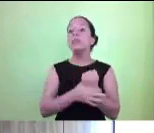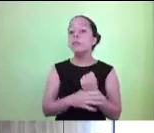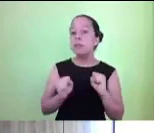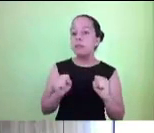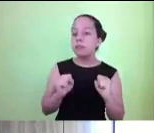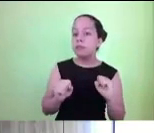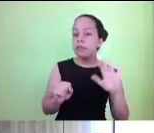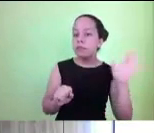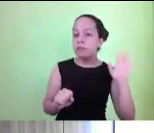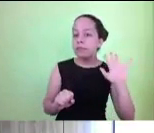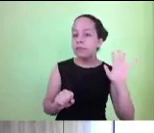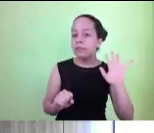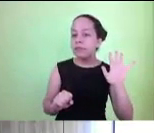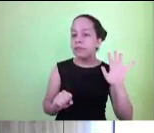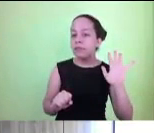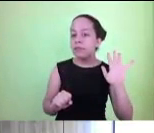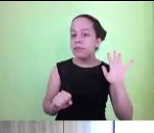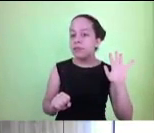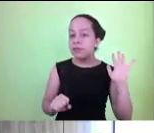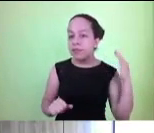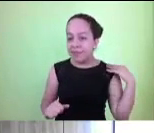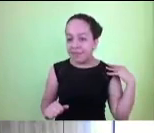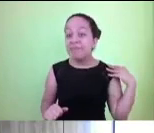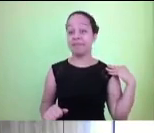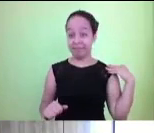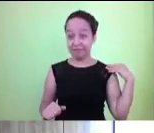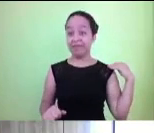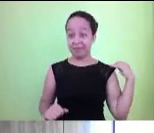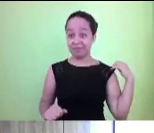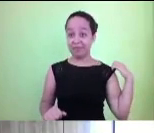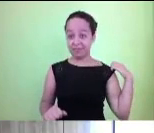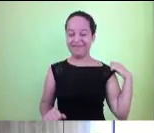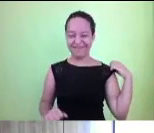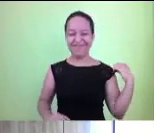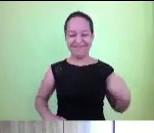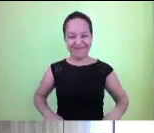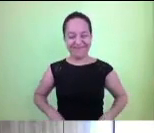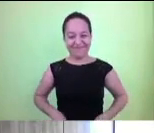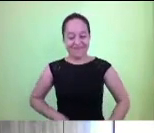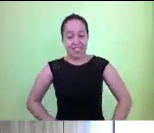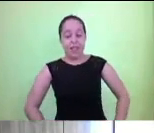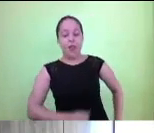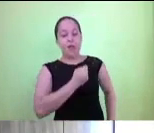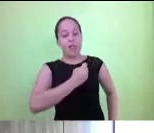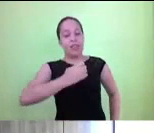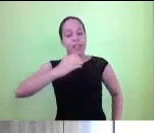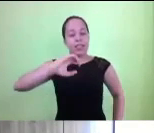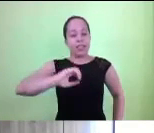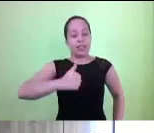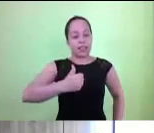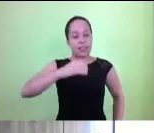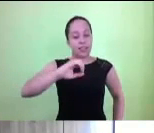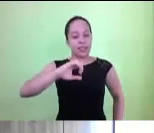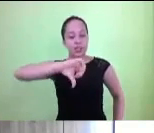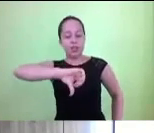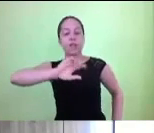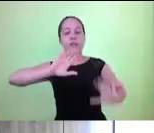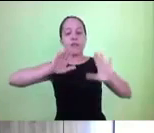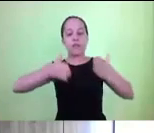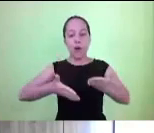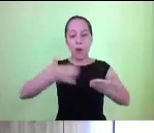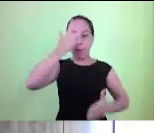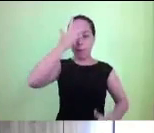Próximo sorteio, público externo, código 109, vagas destinadas aos PPIs.